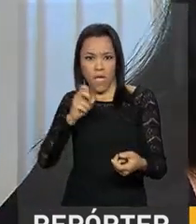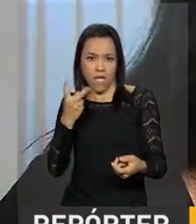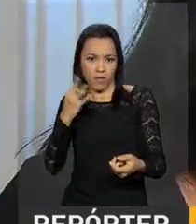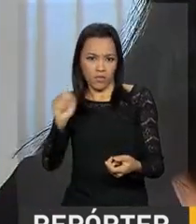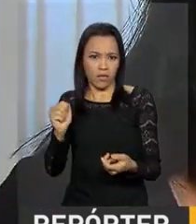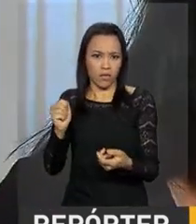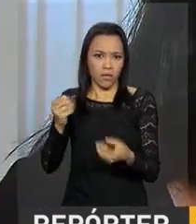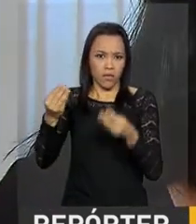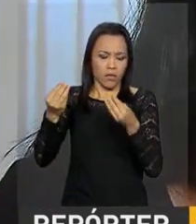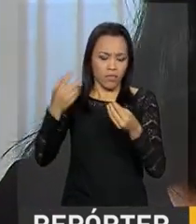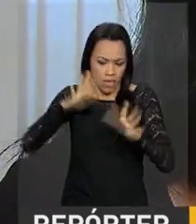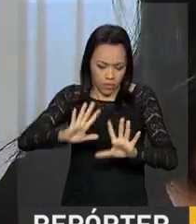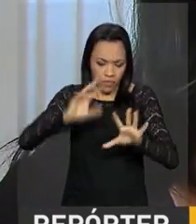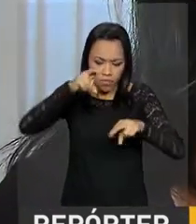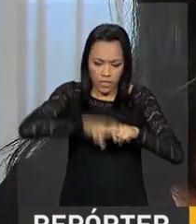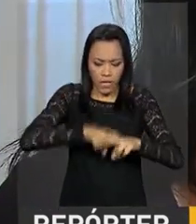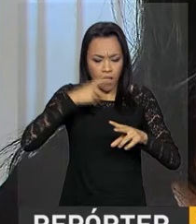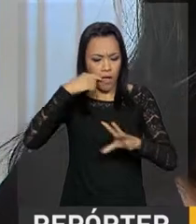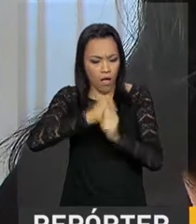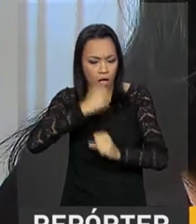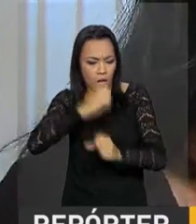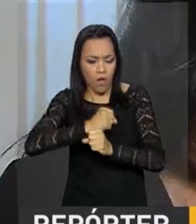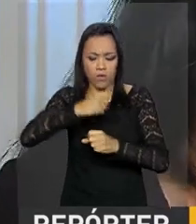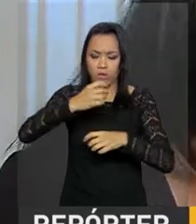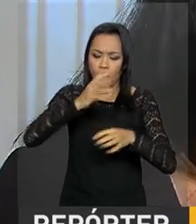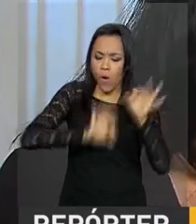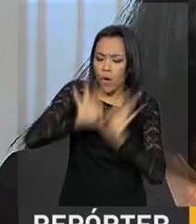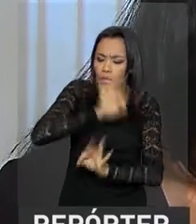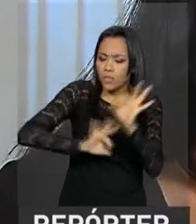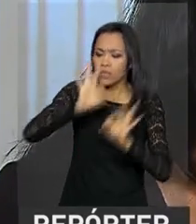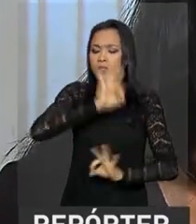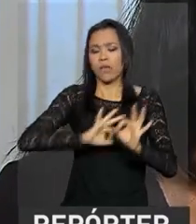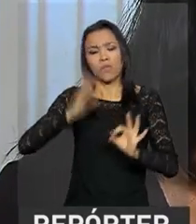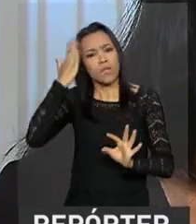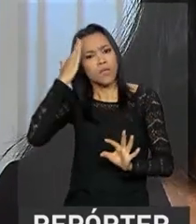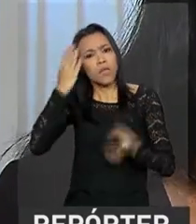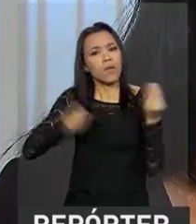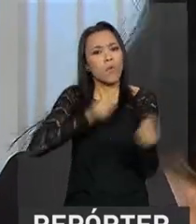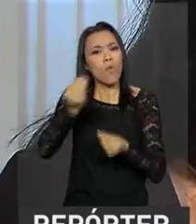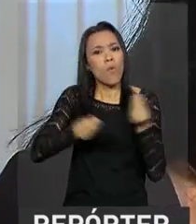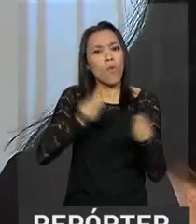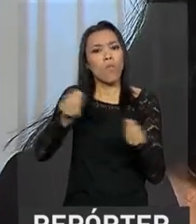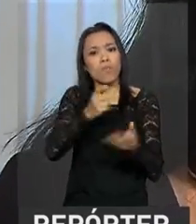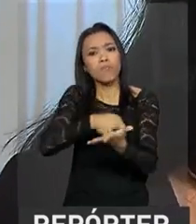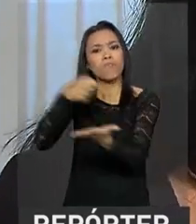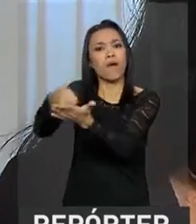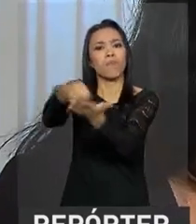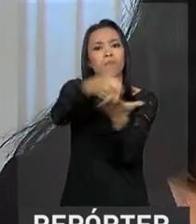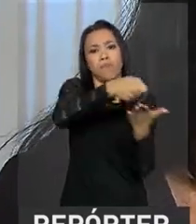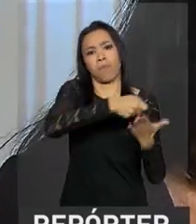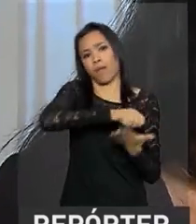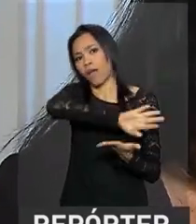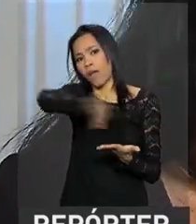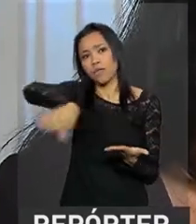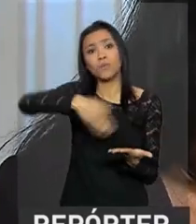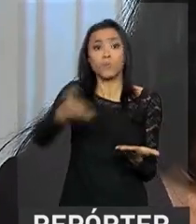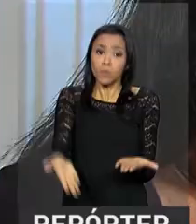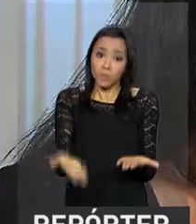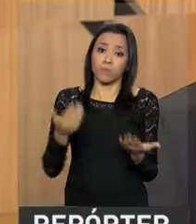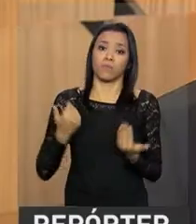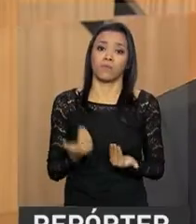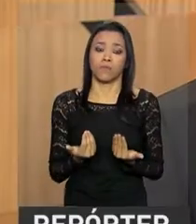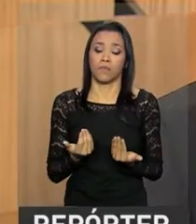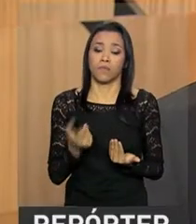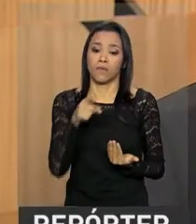orçamento que faz as contas e para que vocês um prego conciliar cá com todas as suas despesas e tudo mais